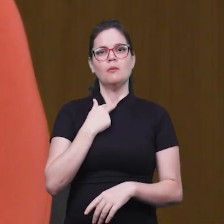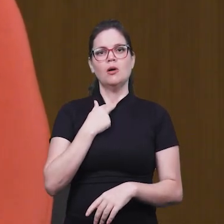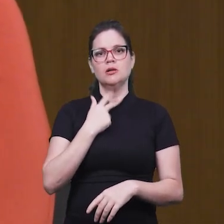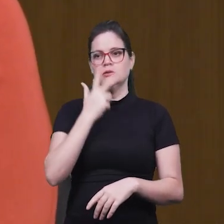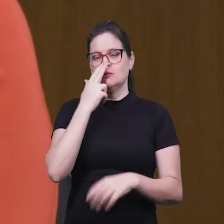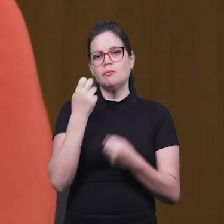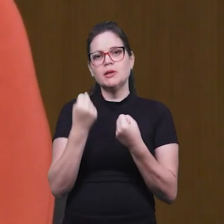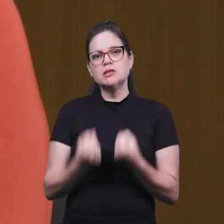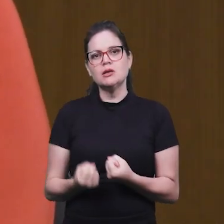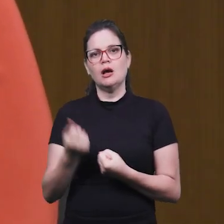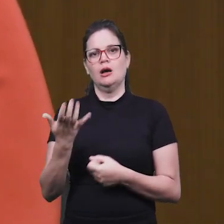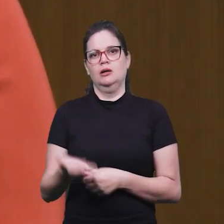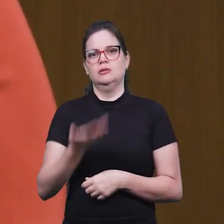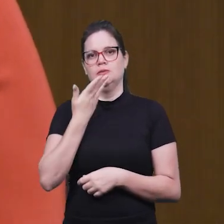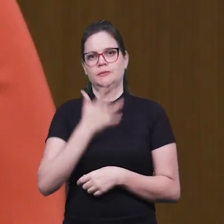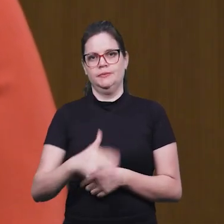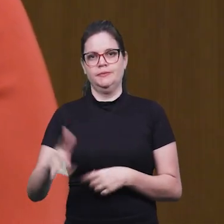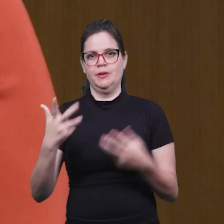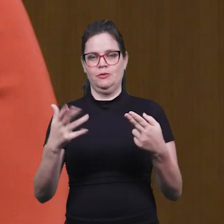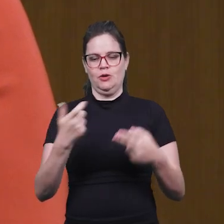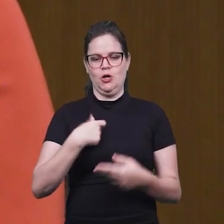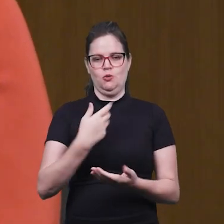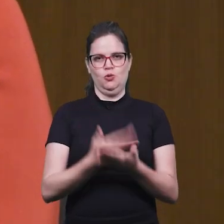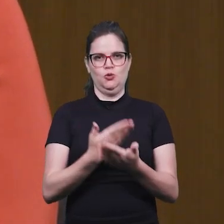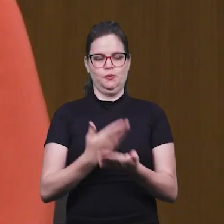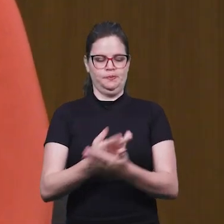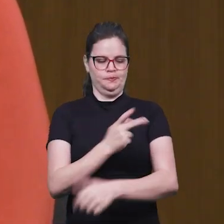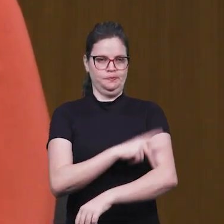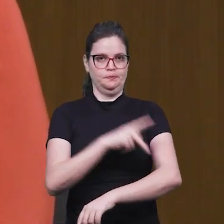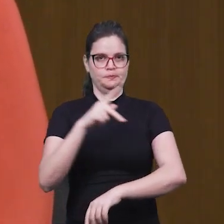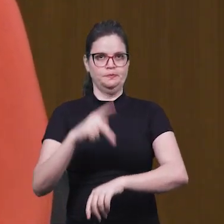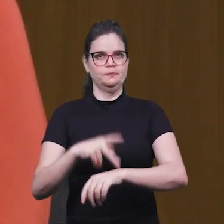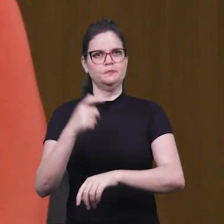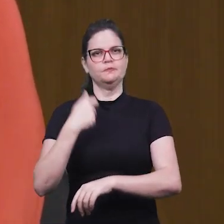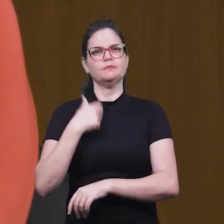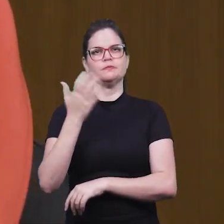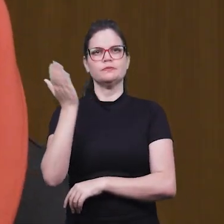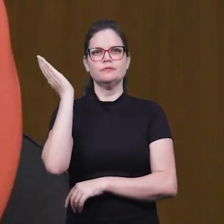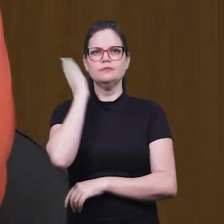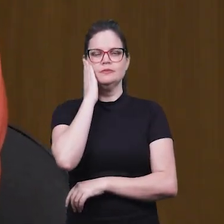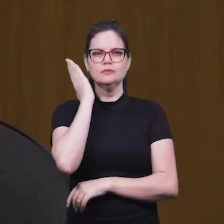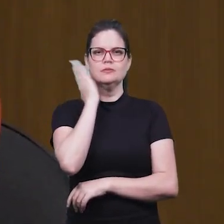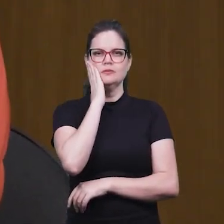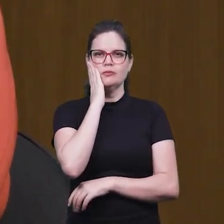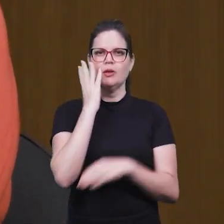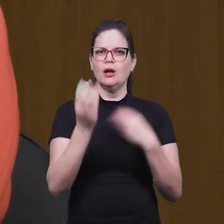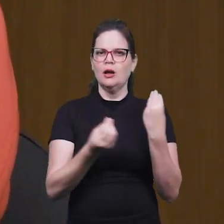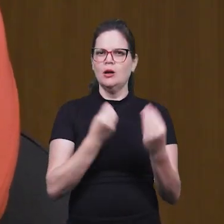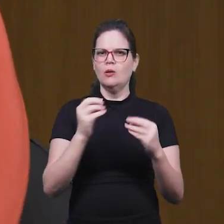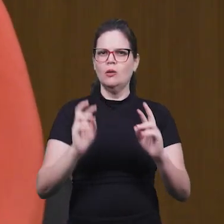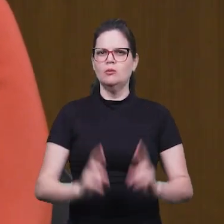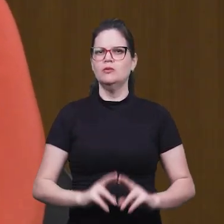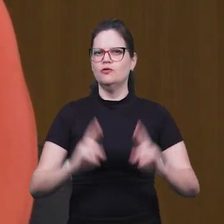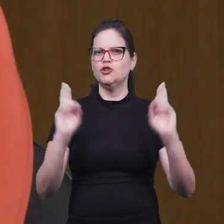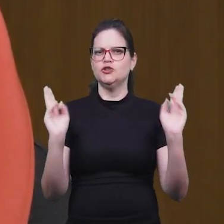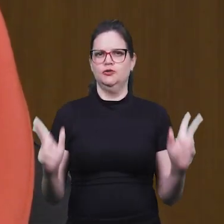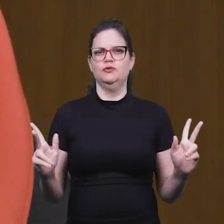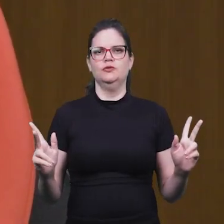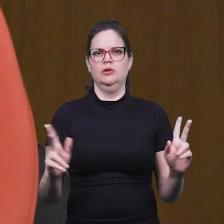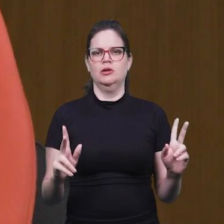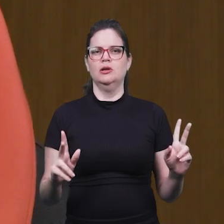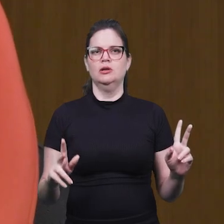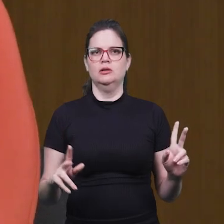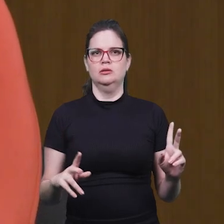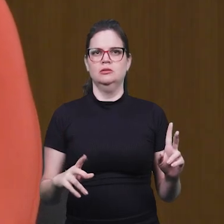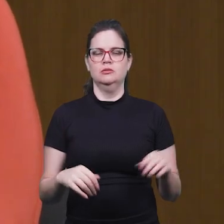fiz pedagogia, eu sei o que isso faz, o mal que faz. E com esse período